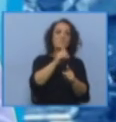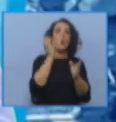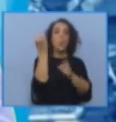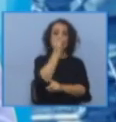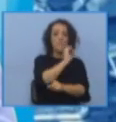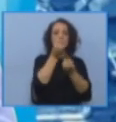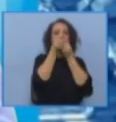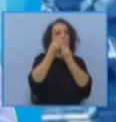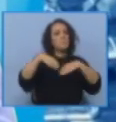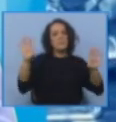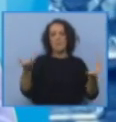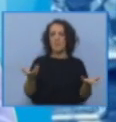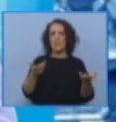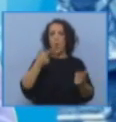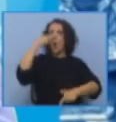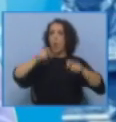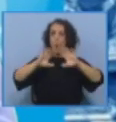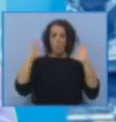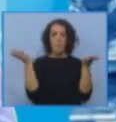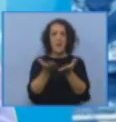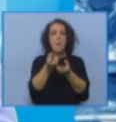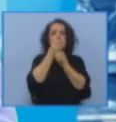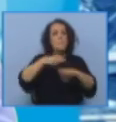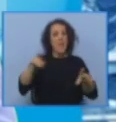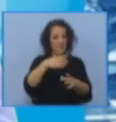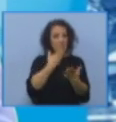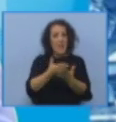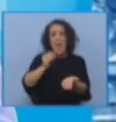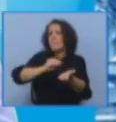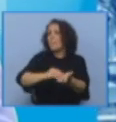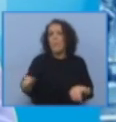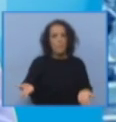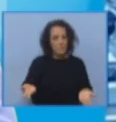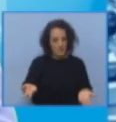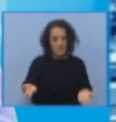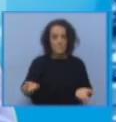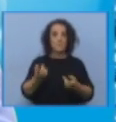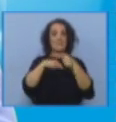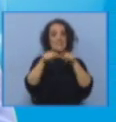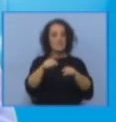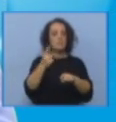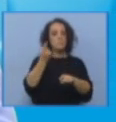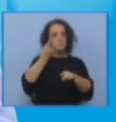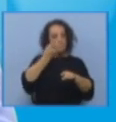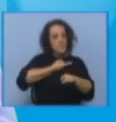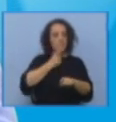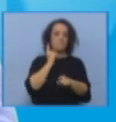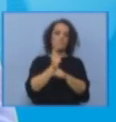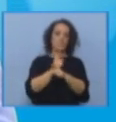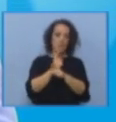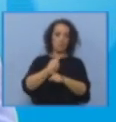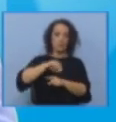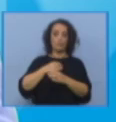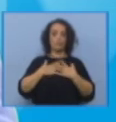tinha desaparecido, era uma perda para toda a humanidade, era uma pobreza, era um empobrecimento. Então, acho que nós temos este dever também, como